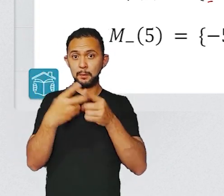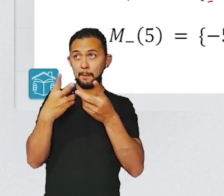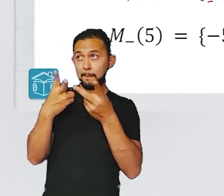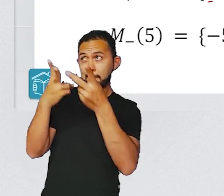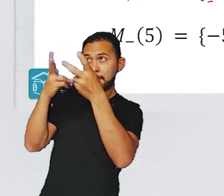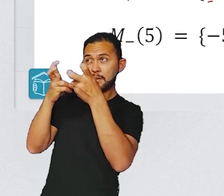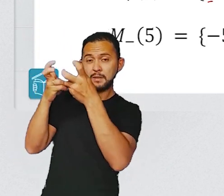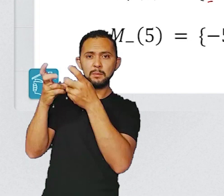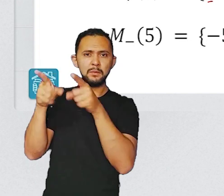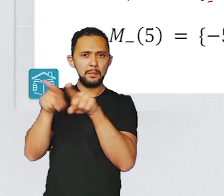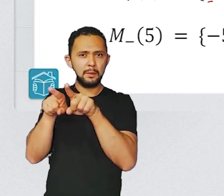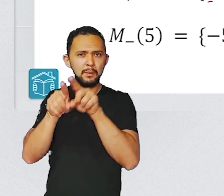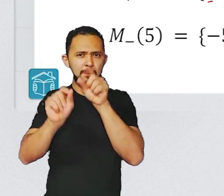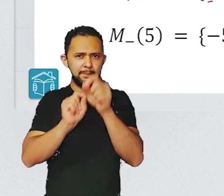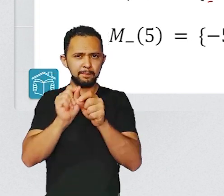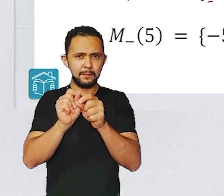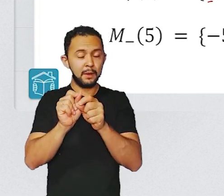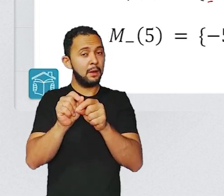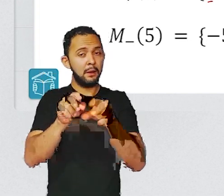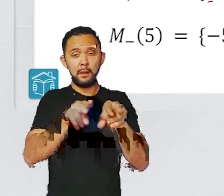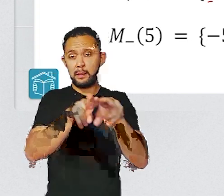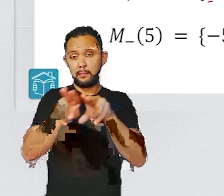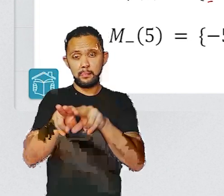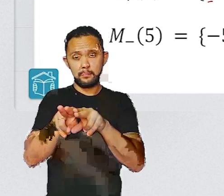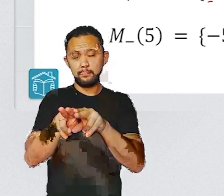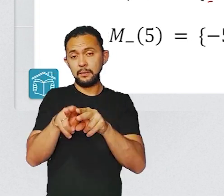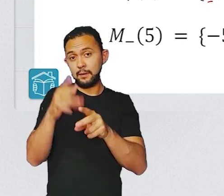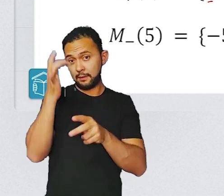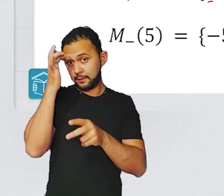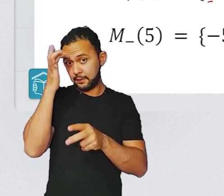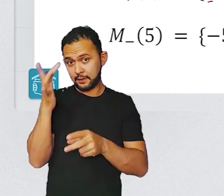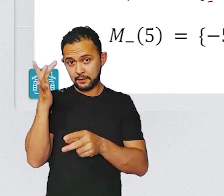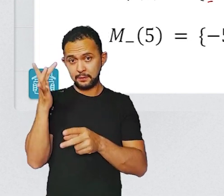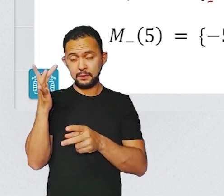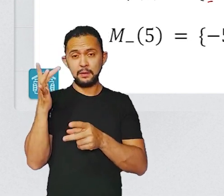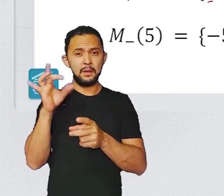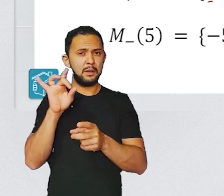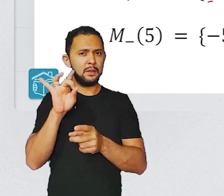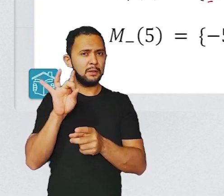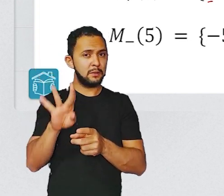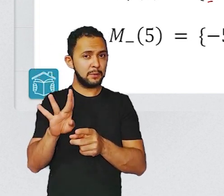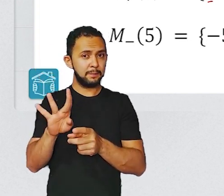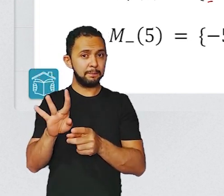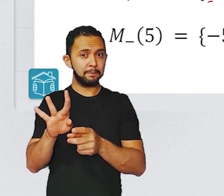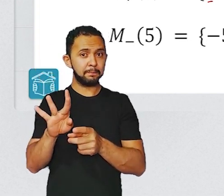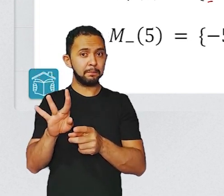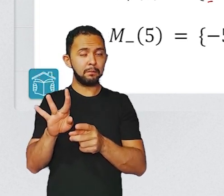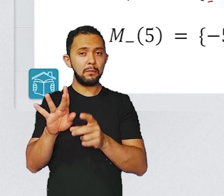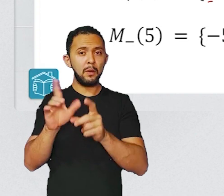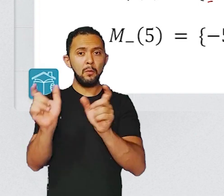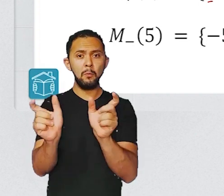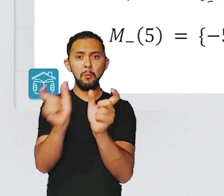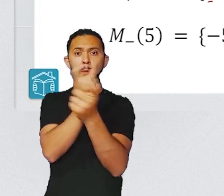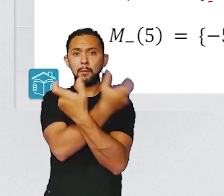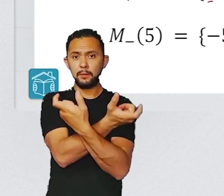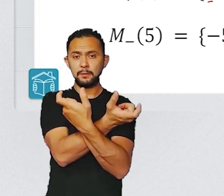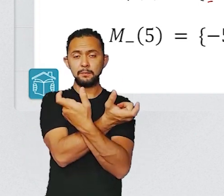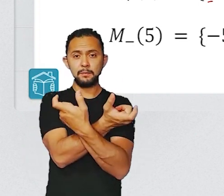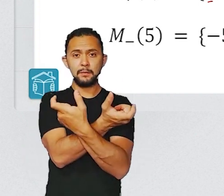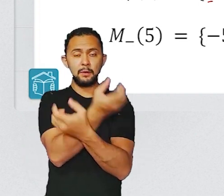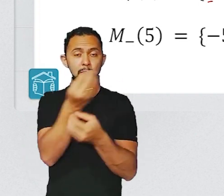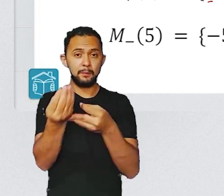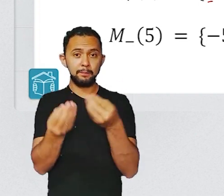para os múltiplos de 5, os múltiplos de menos 5 é tranquilo. Basta fazer o quê? Pega o oposto, pega o simétrico